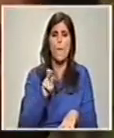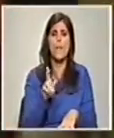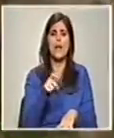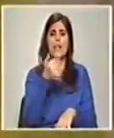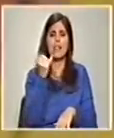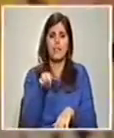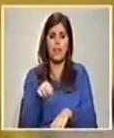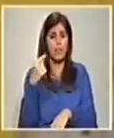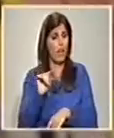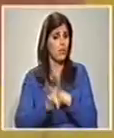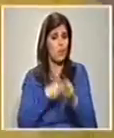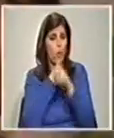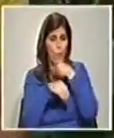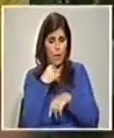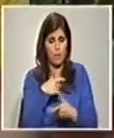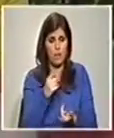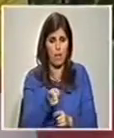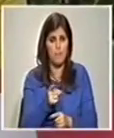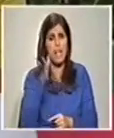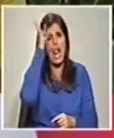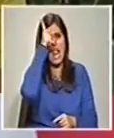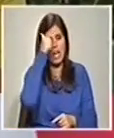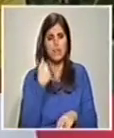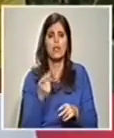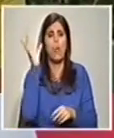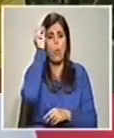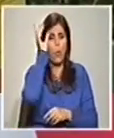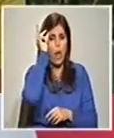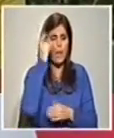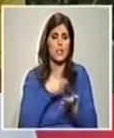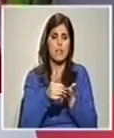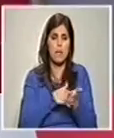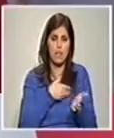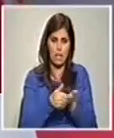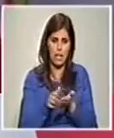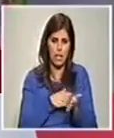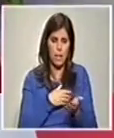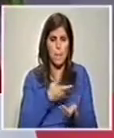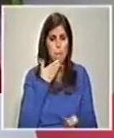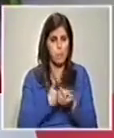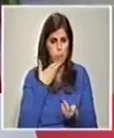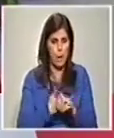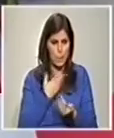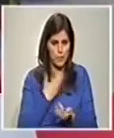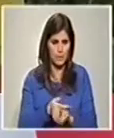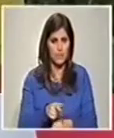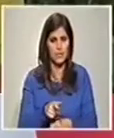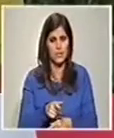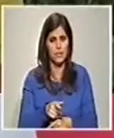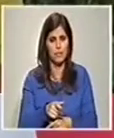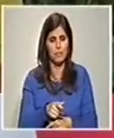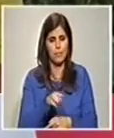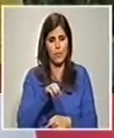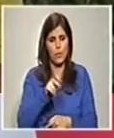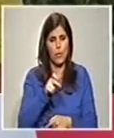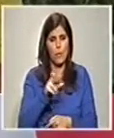comer. Leite, bolachas, manteiga, papa, mais o quê? E o Martim fica